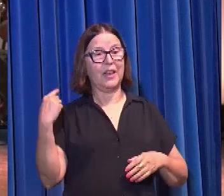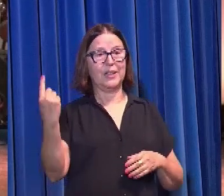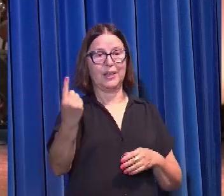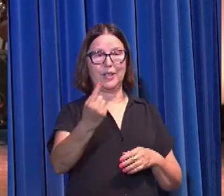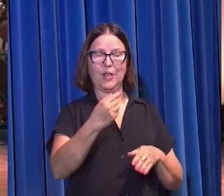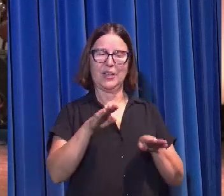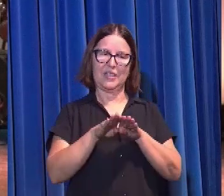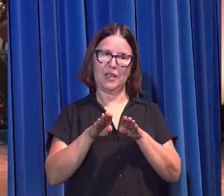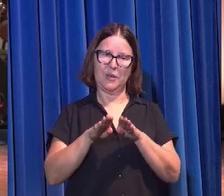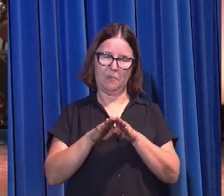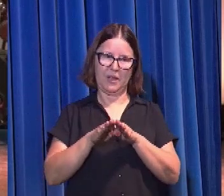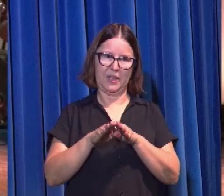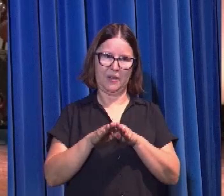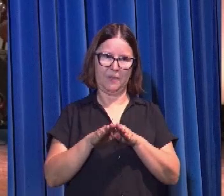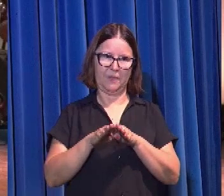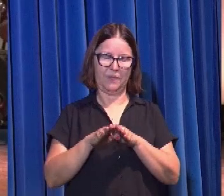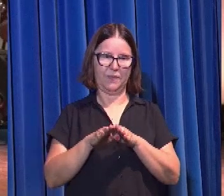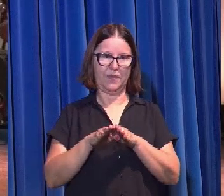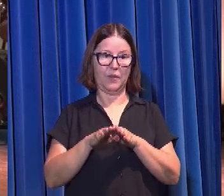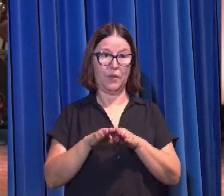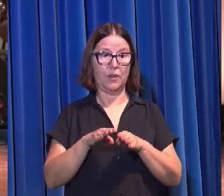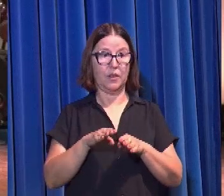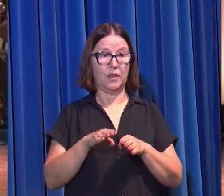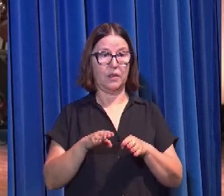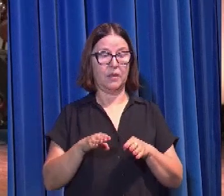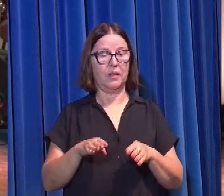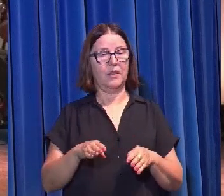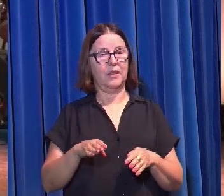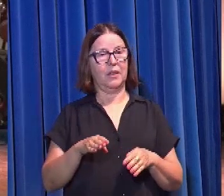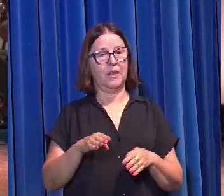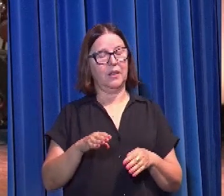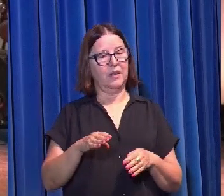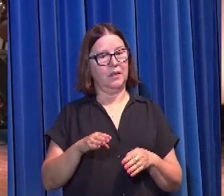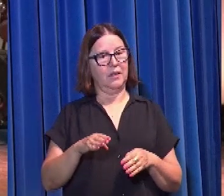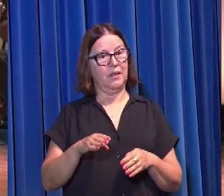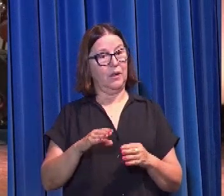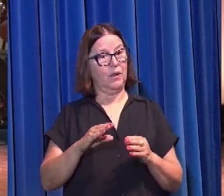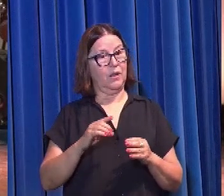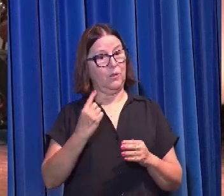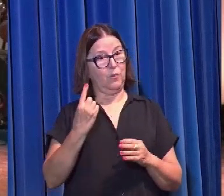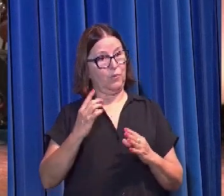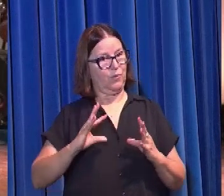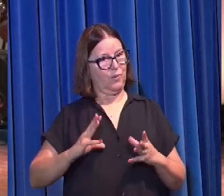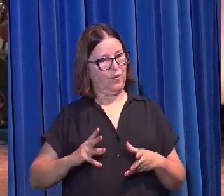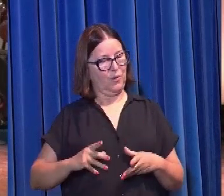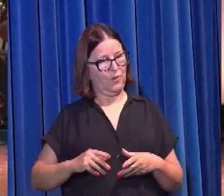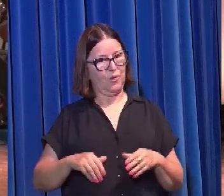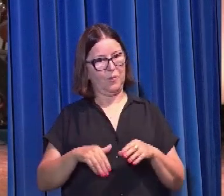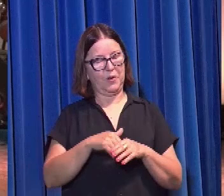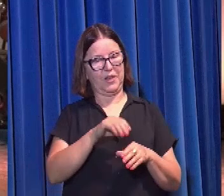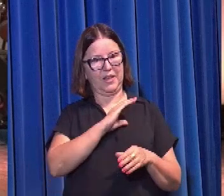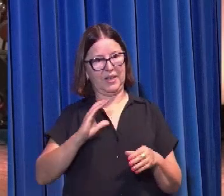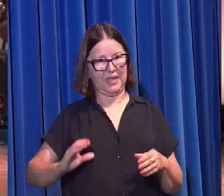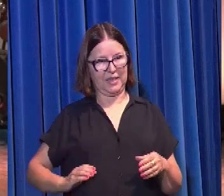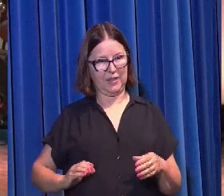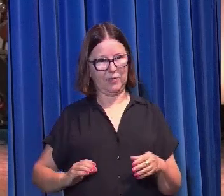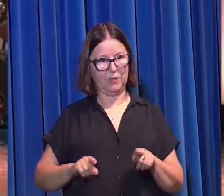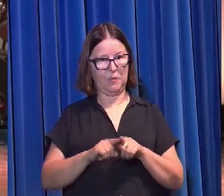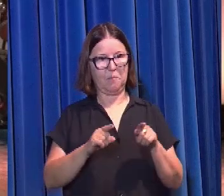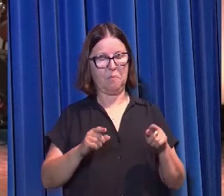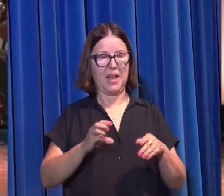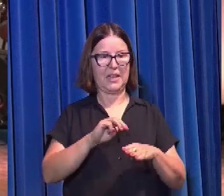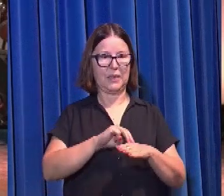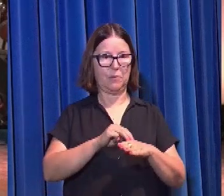muitos, somos um só corpo em Cristo e membros uns dos outros. Tendo, porém,